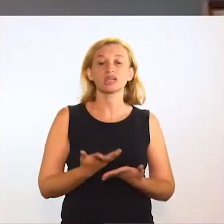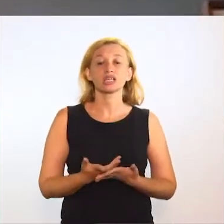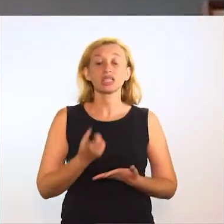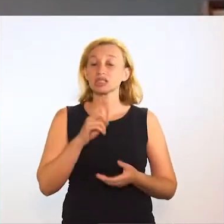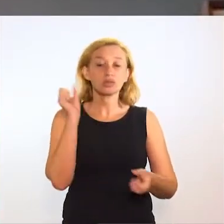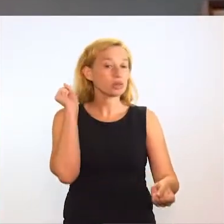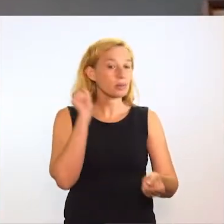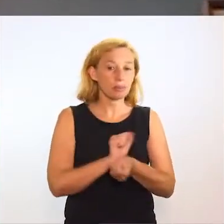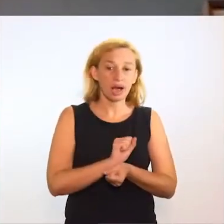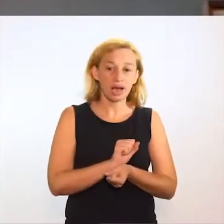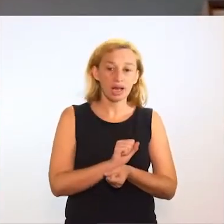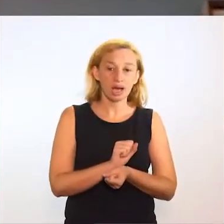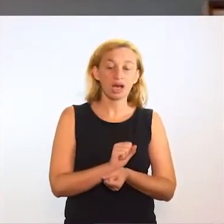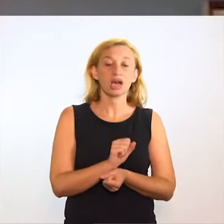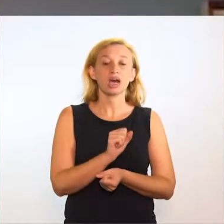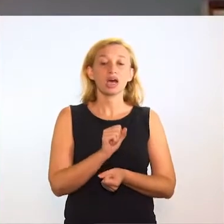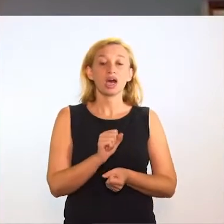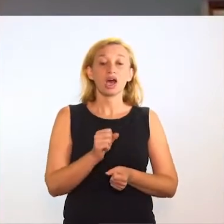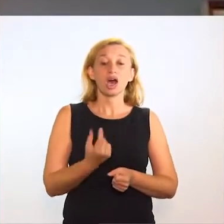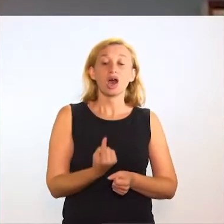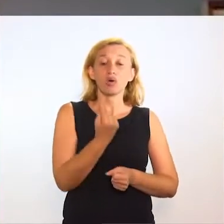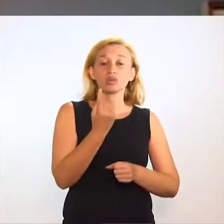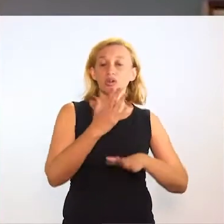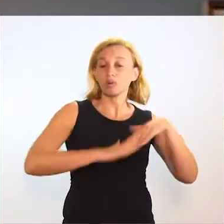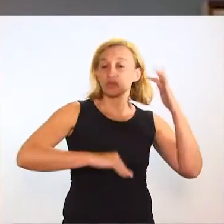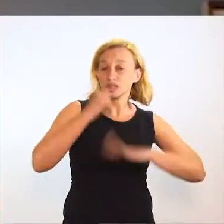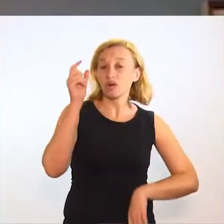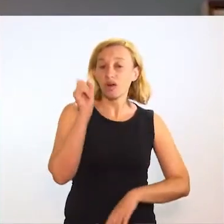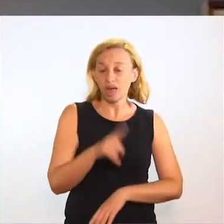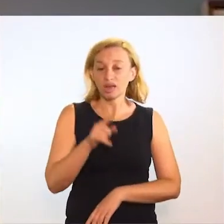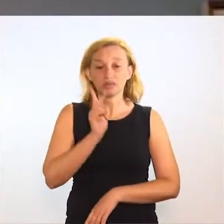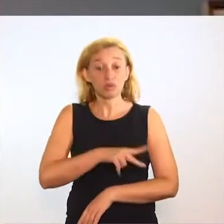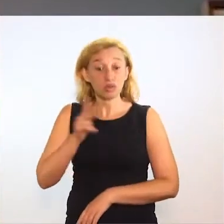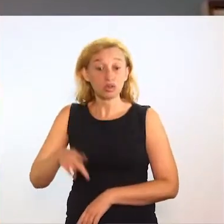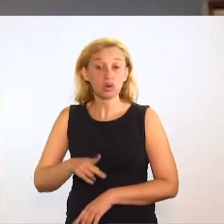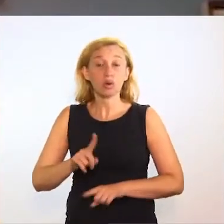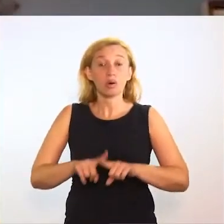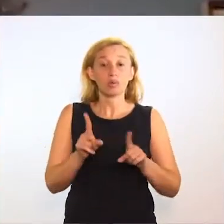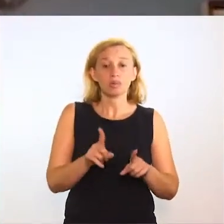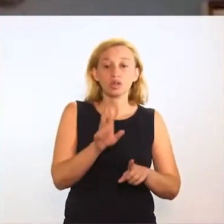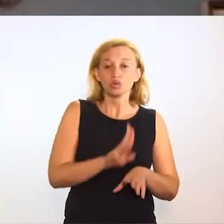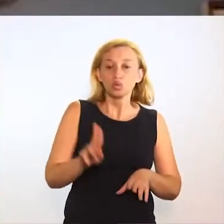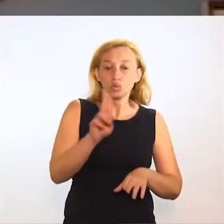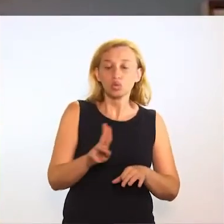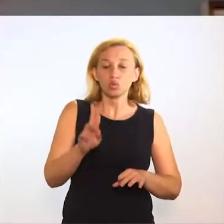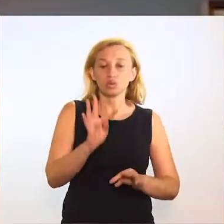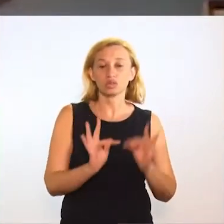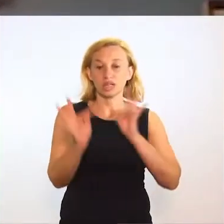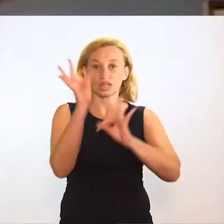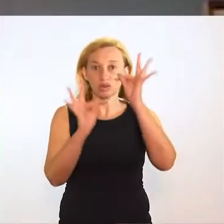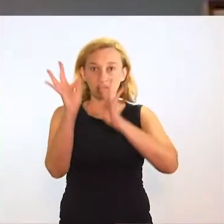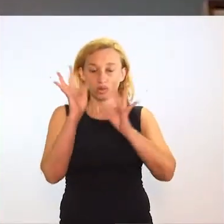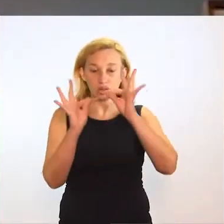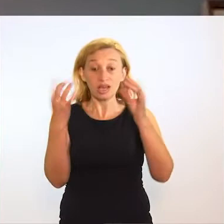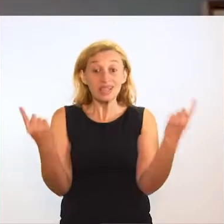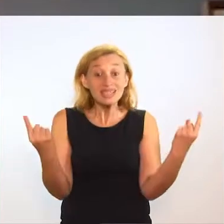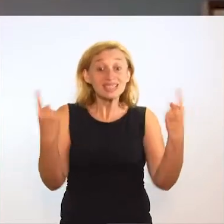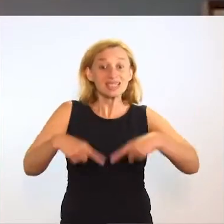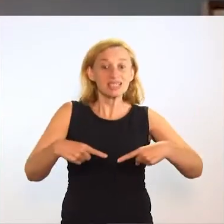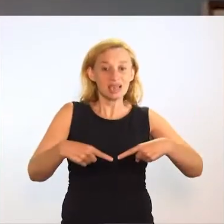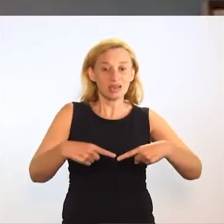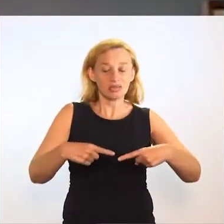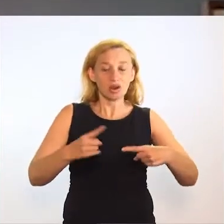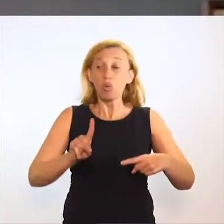se tinha uma profissão que não ia acabar, era do professor. Porém, as ferramentas, as tecnologias digitais,